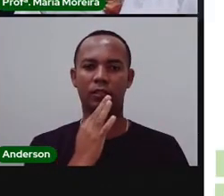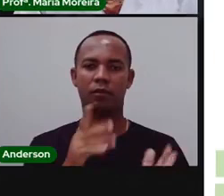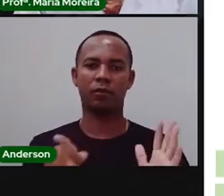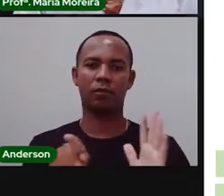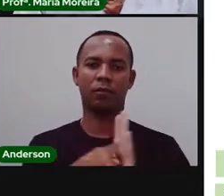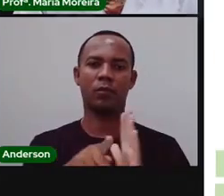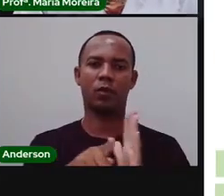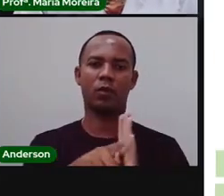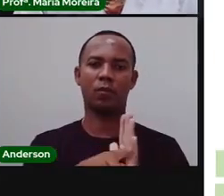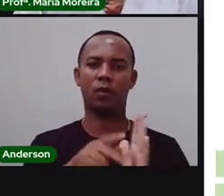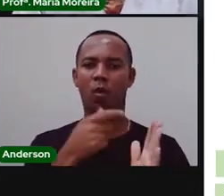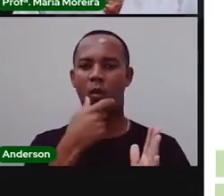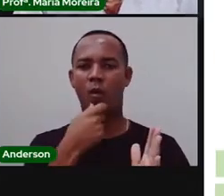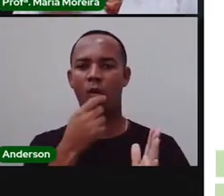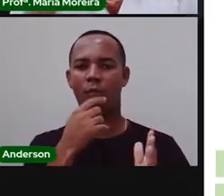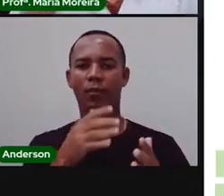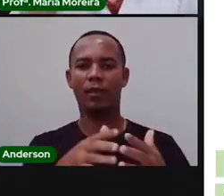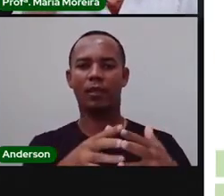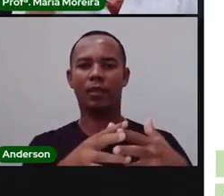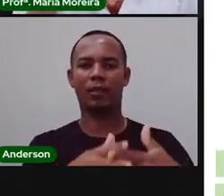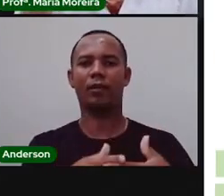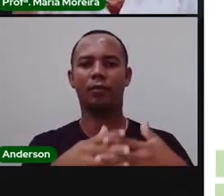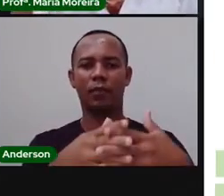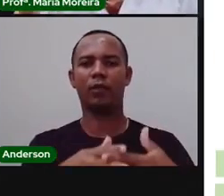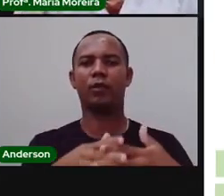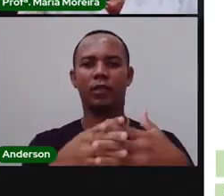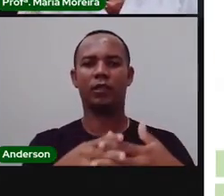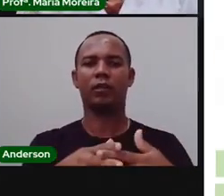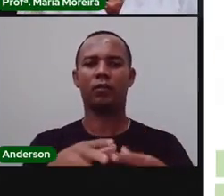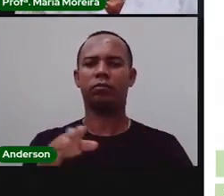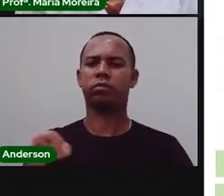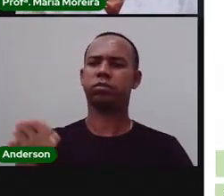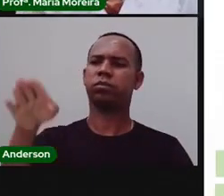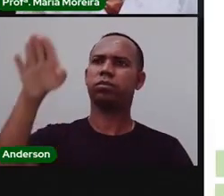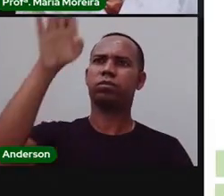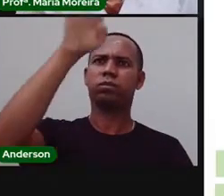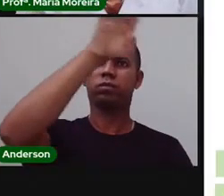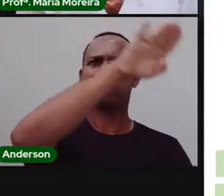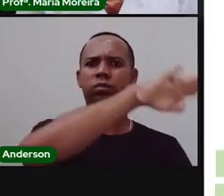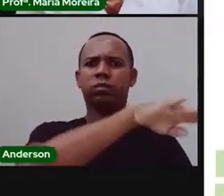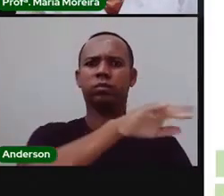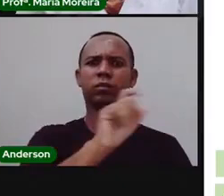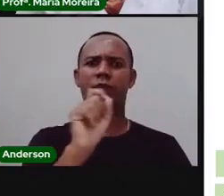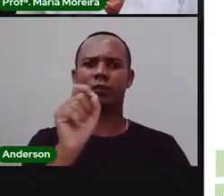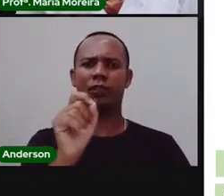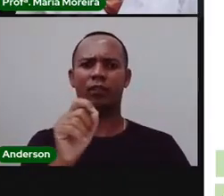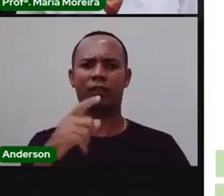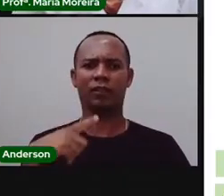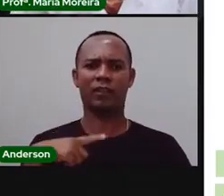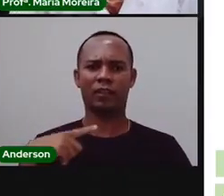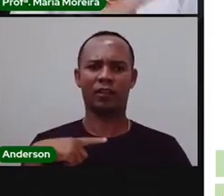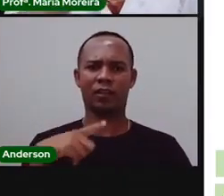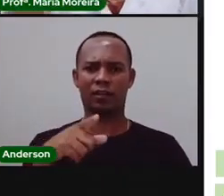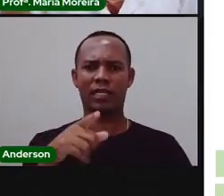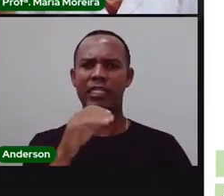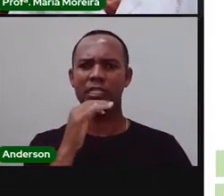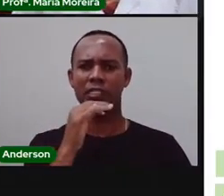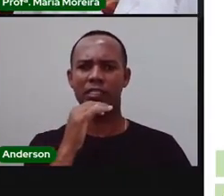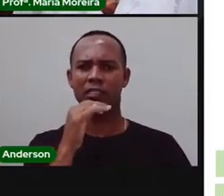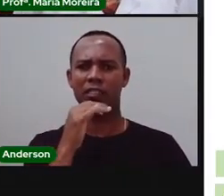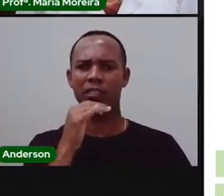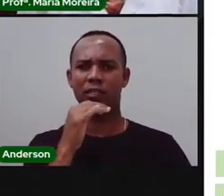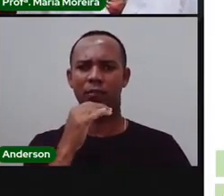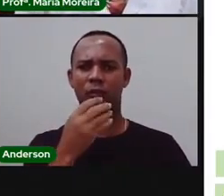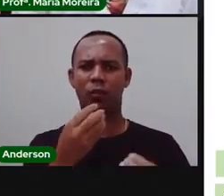Quando a gente passa aí, eu acho que vocês nunca. A maioria de vocês não tenha prestado atenção. Isso é um caminhão, gente. É um caminhão